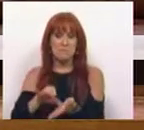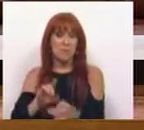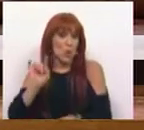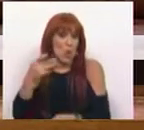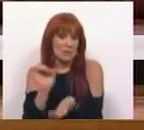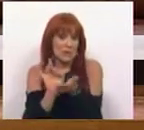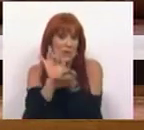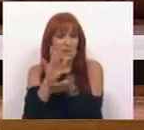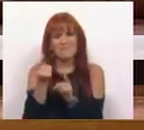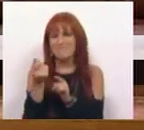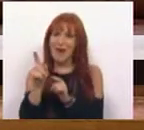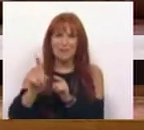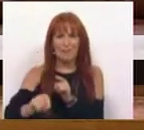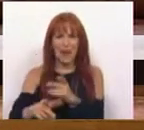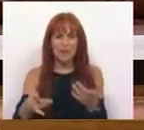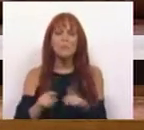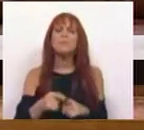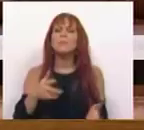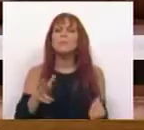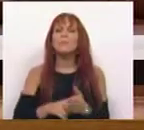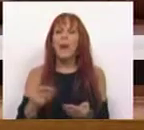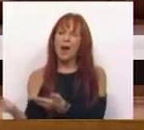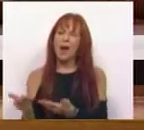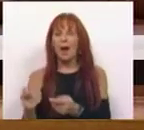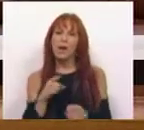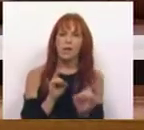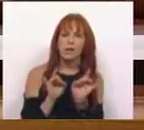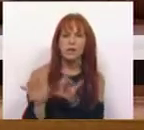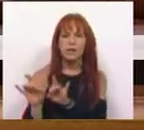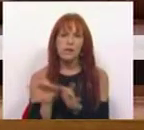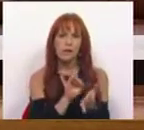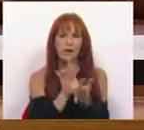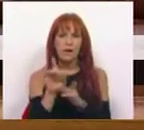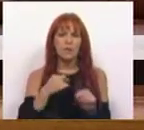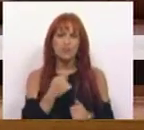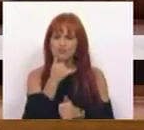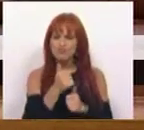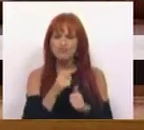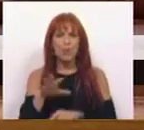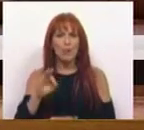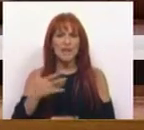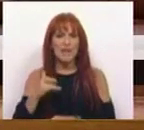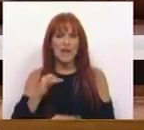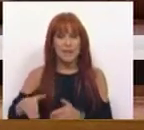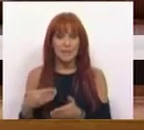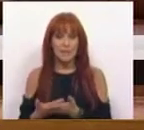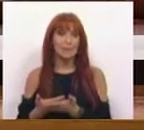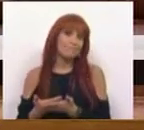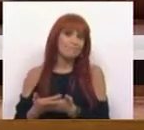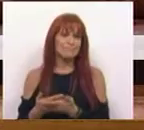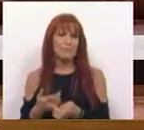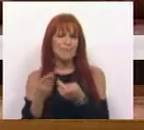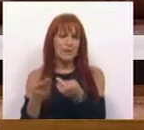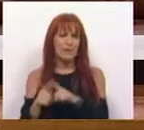caso de despedimento mais baratas. Foi um verdadeiro convite ao despedimento e um grande jeito que PSD e CDS acabaram